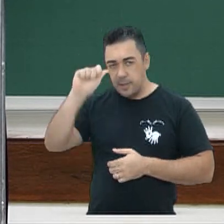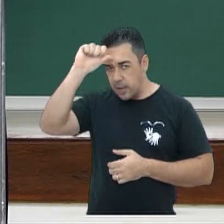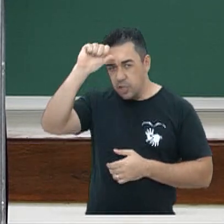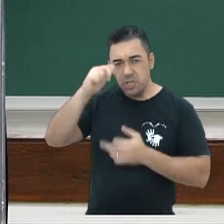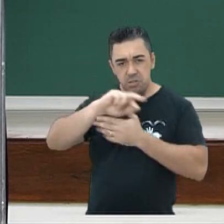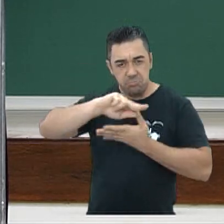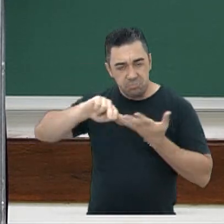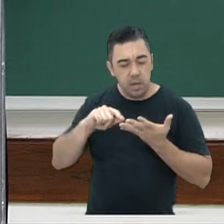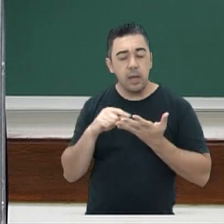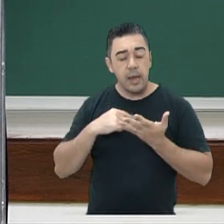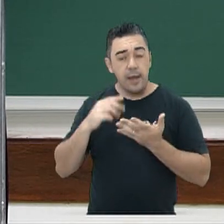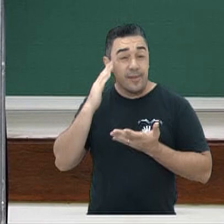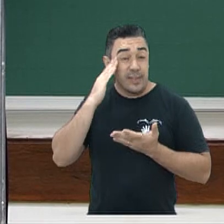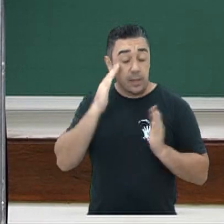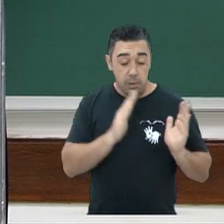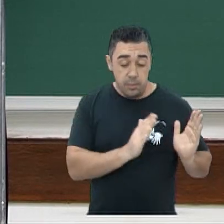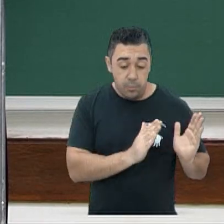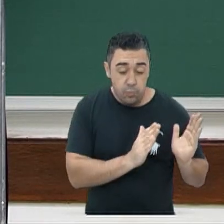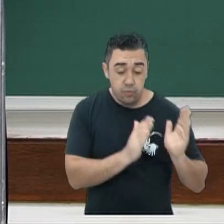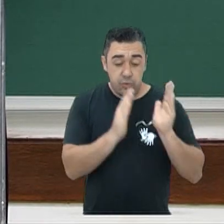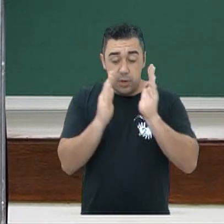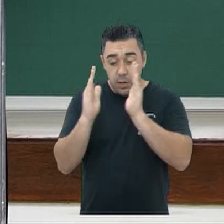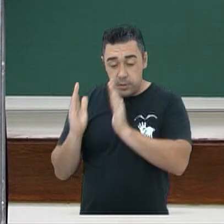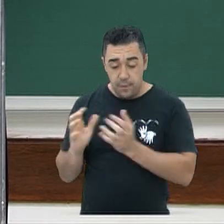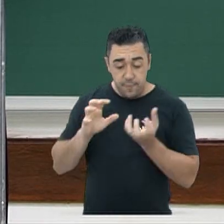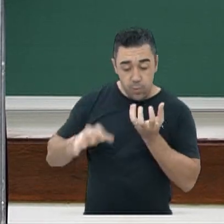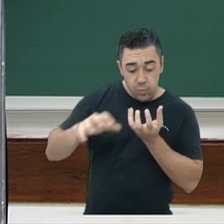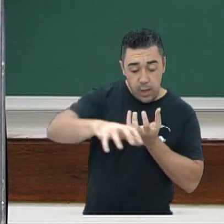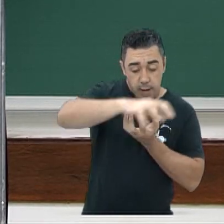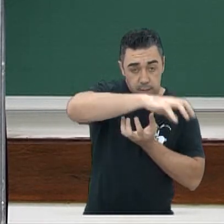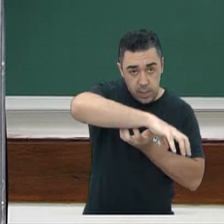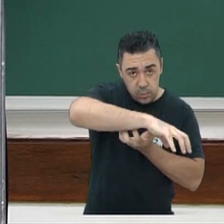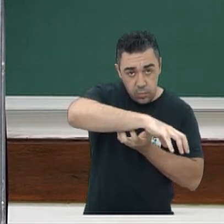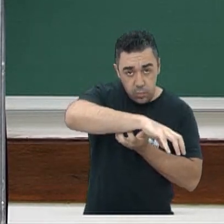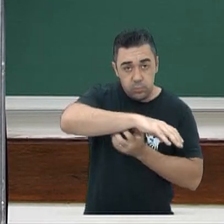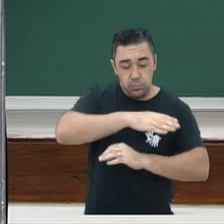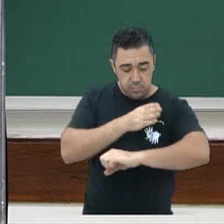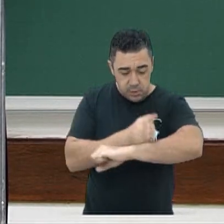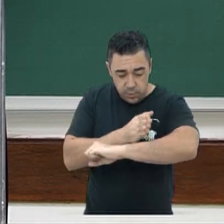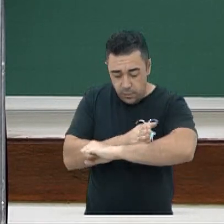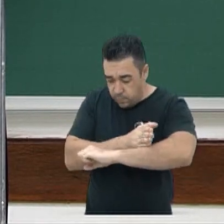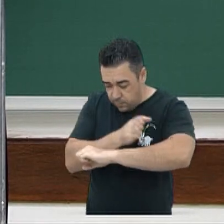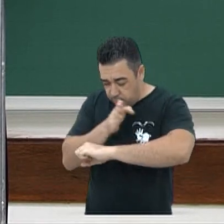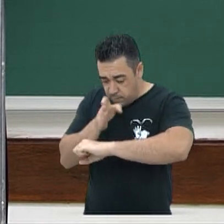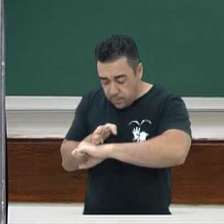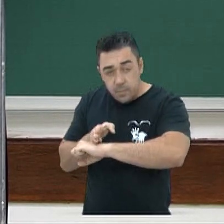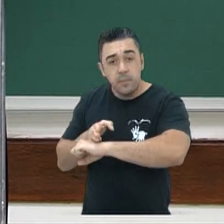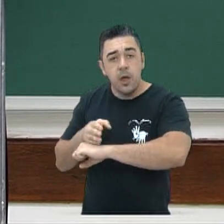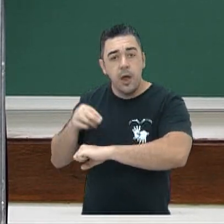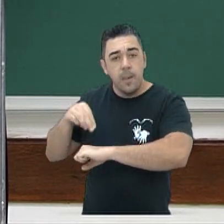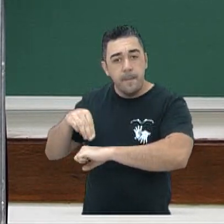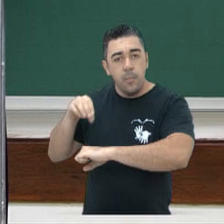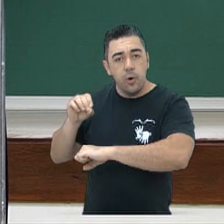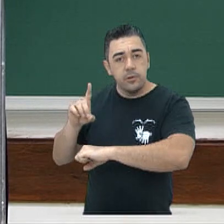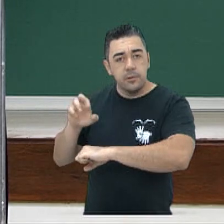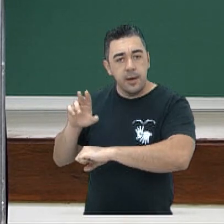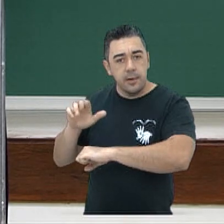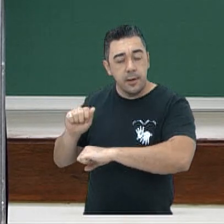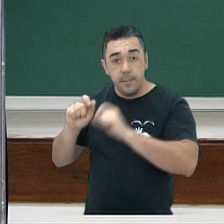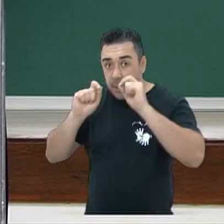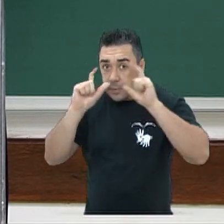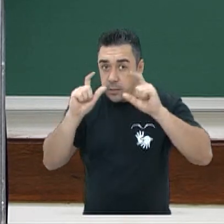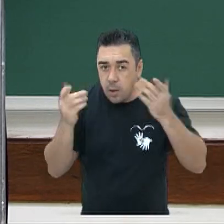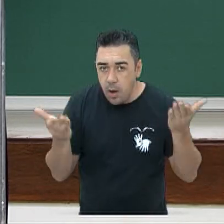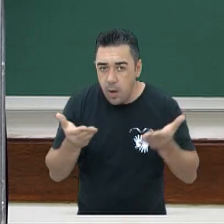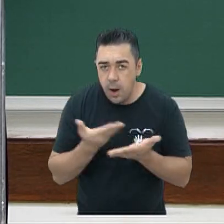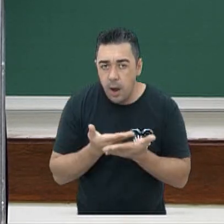nessa transição de feudalismo para a Idade Moderna. Então a gente tem que prestar bastante atenção aqui na aula para entender. E eu